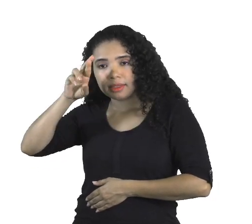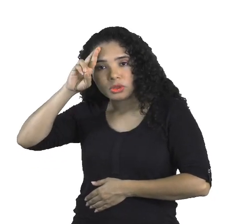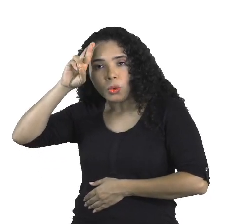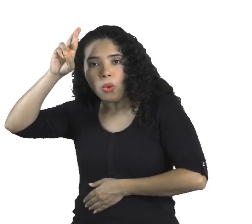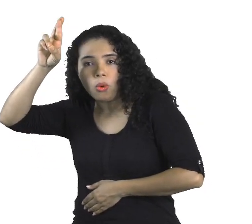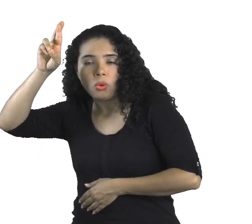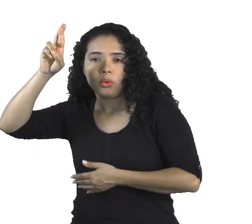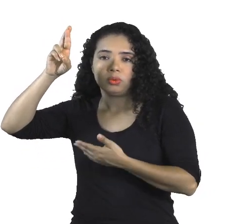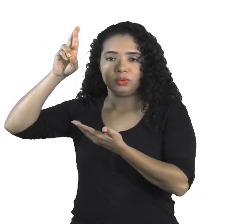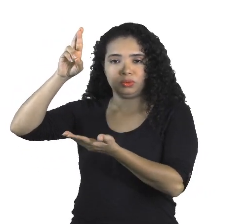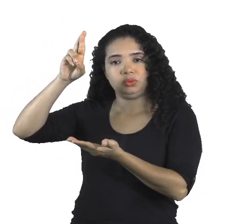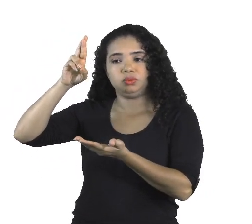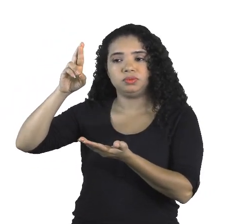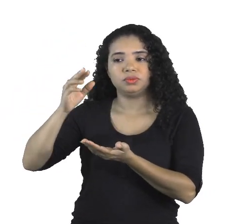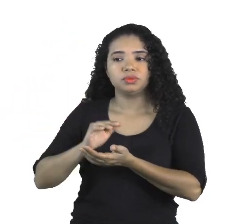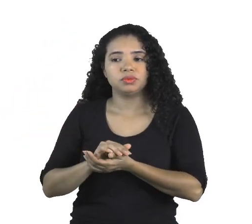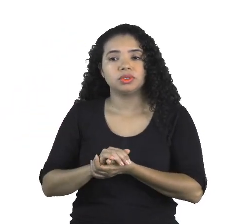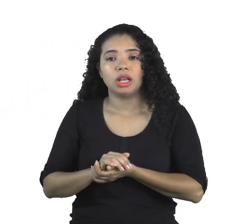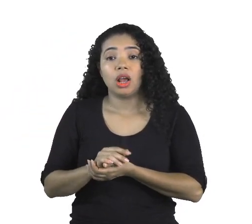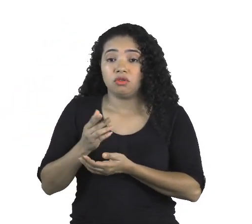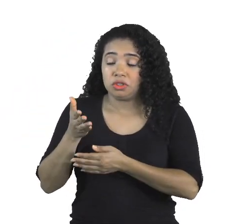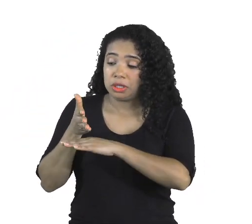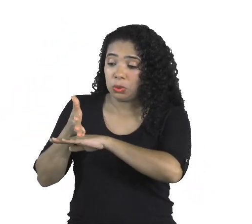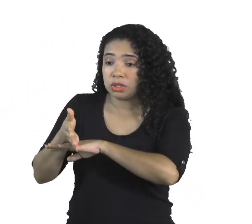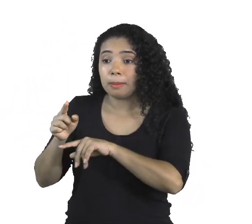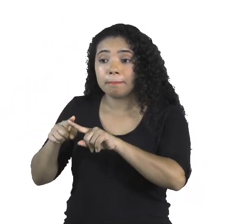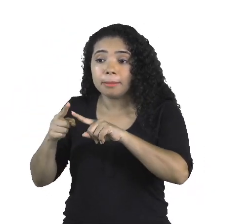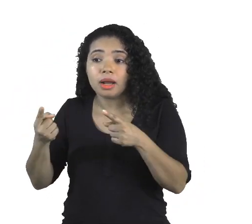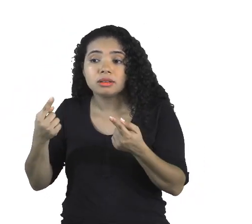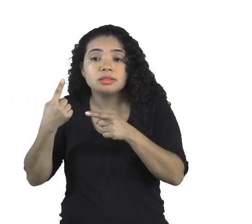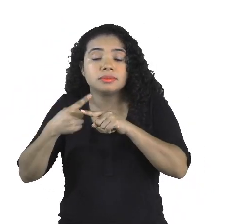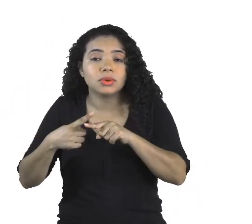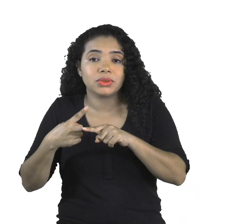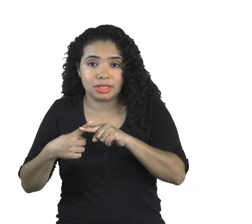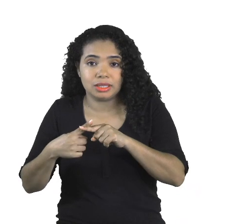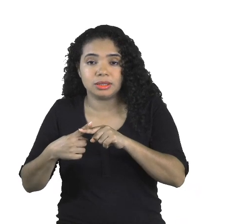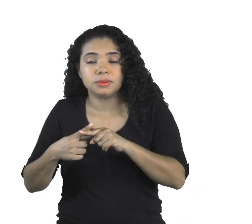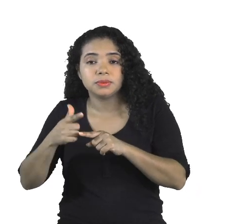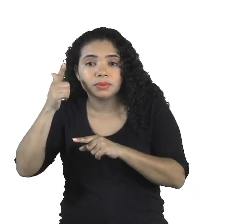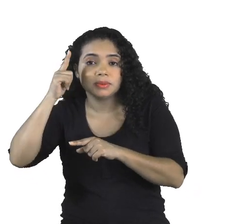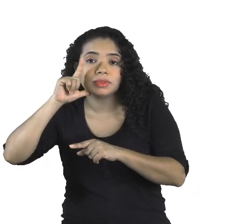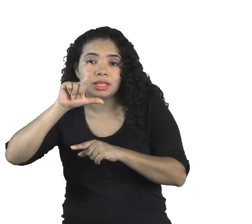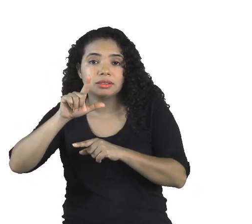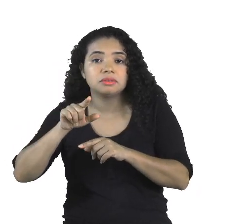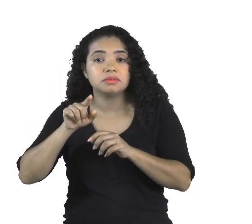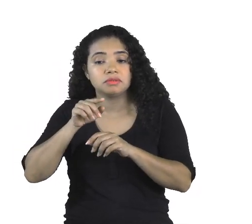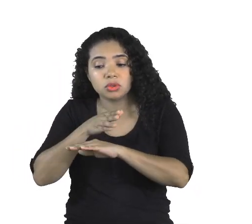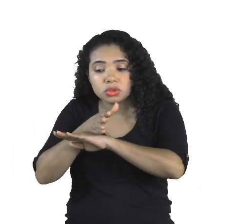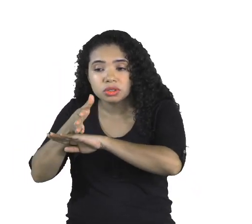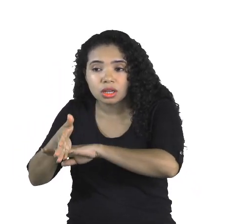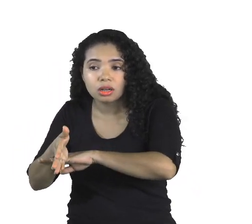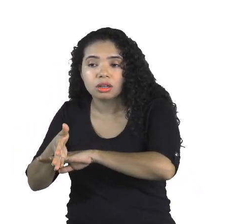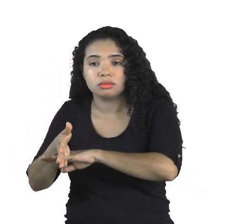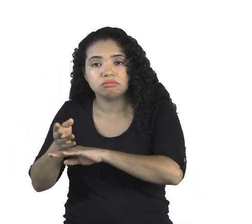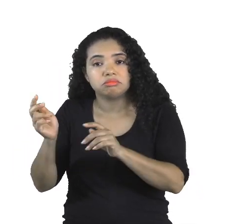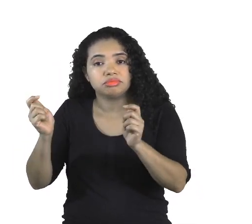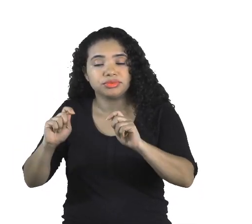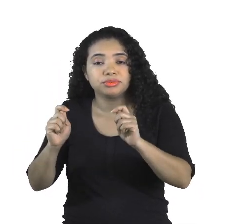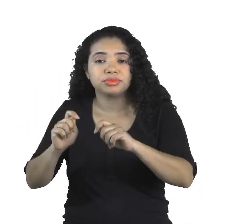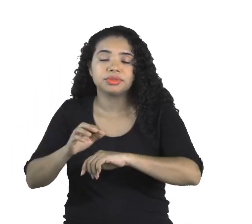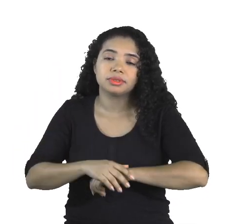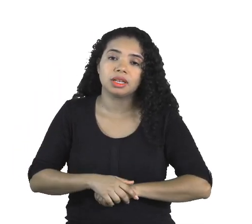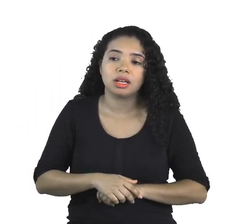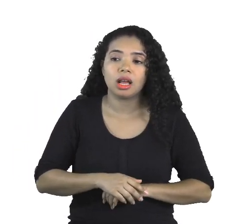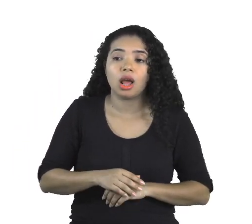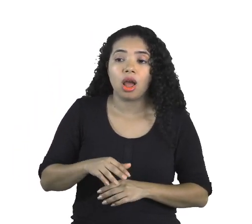dono. Então, lá você tem acesso, mas porque eles consentem que você entre, que você tem acesso.